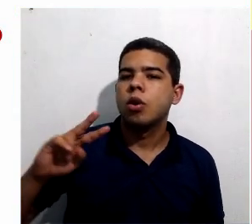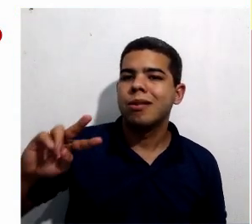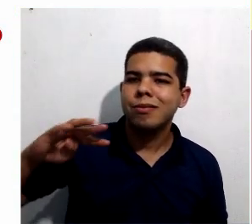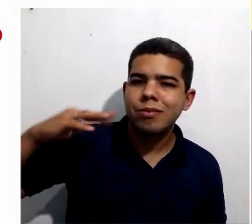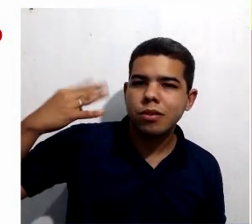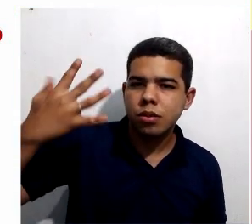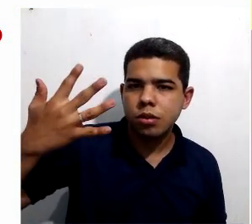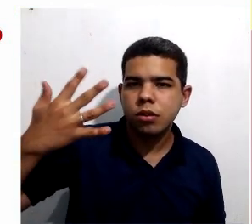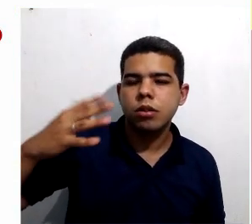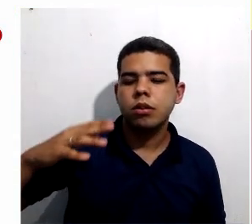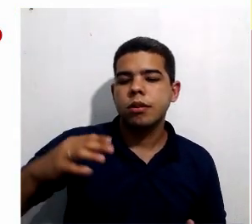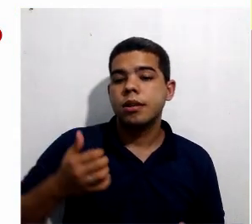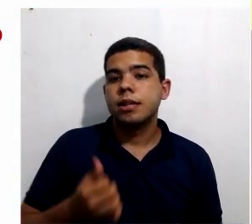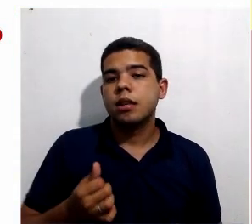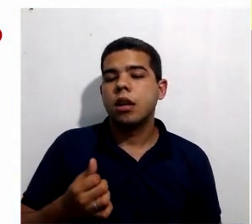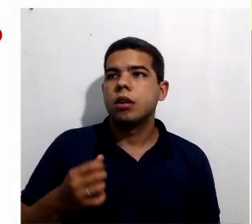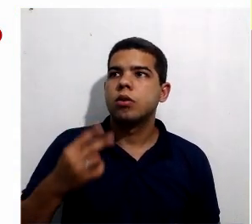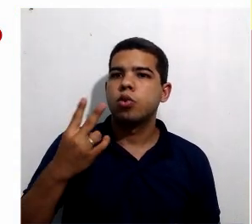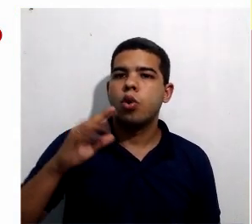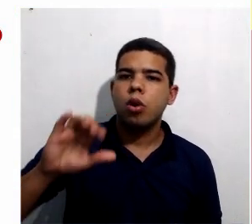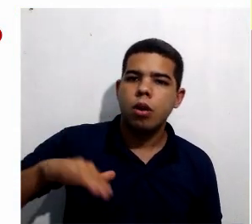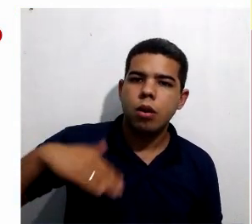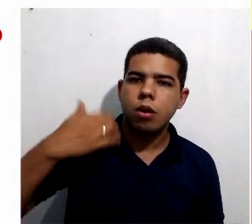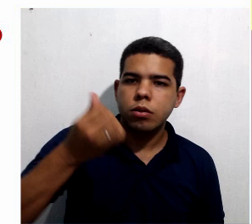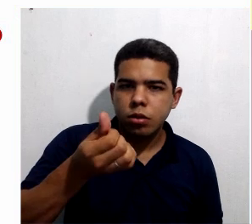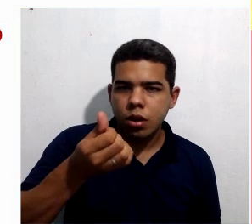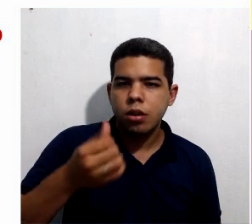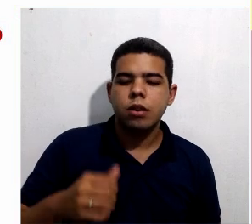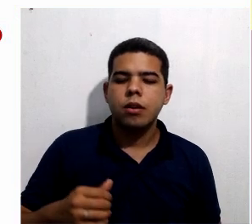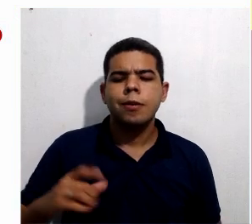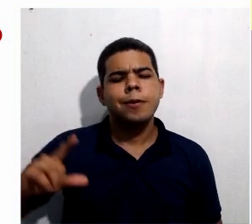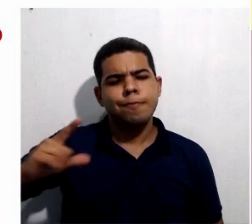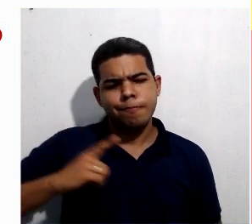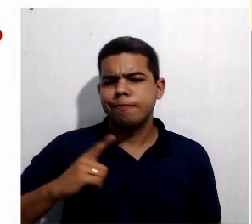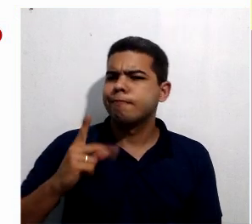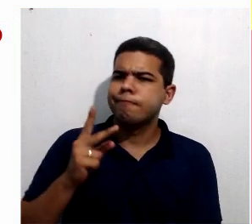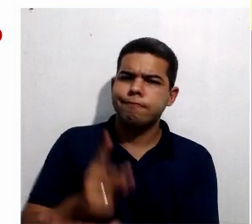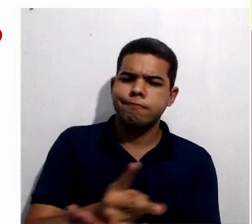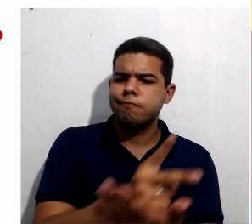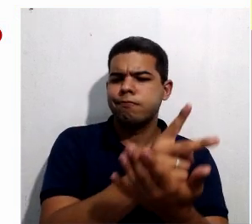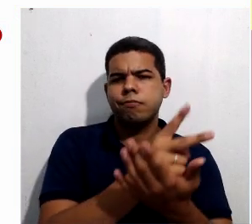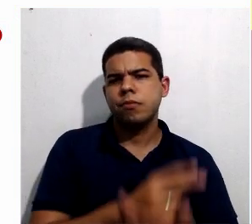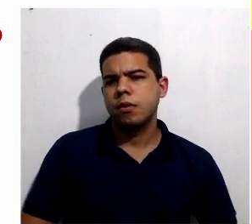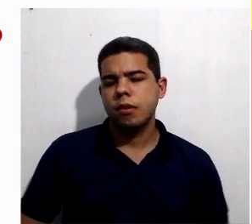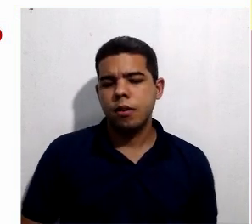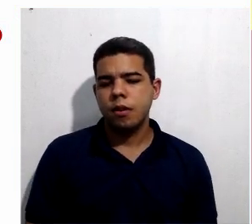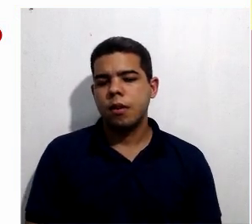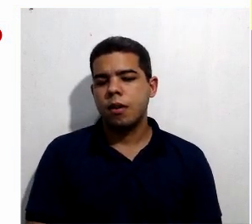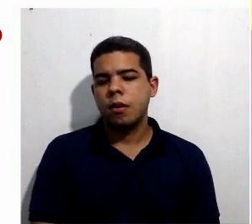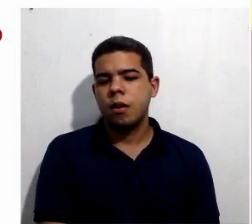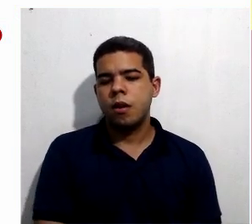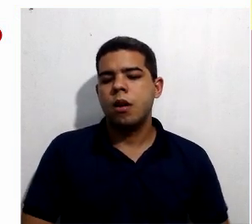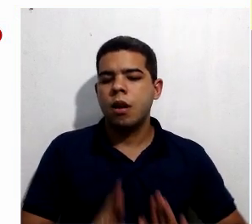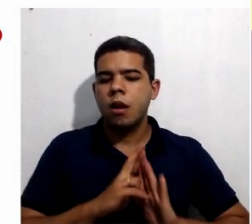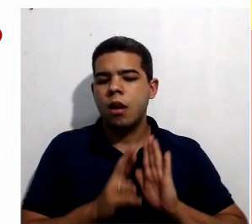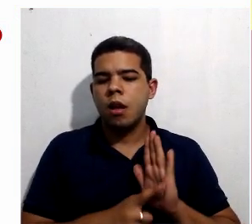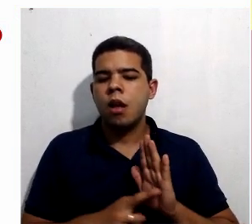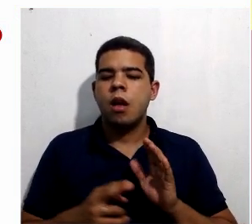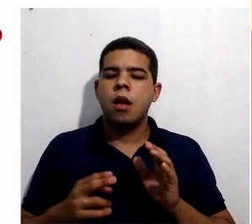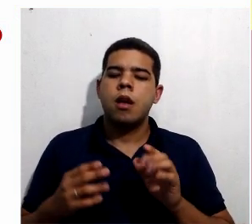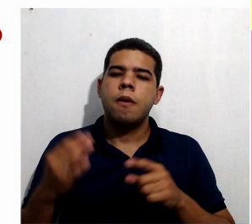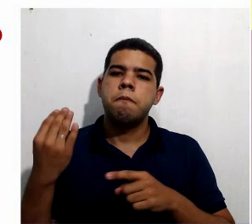elevado a 5. Sexto termo, 2 elevado a 6. Você vai ver que há uma continuidade com essa regra